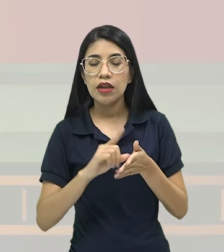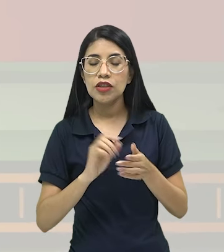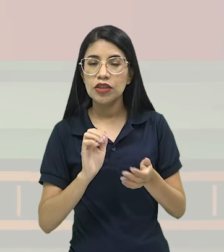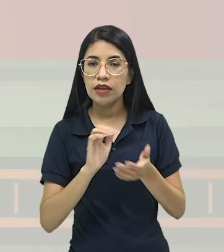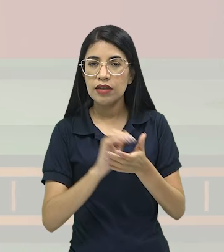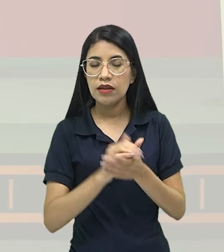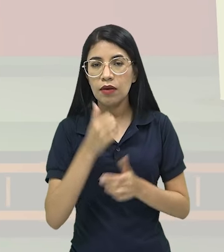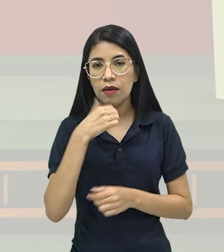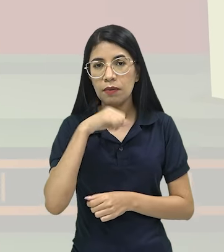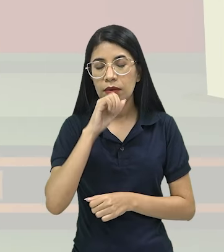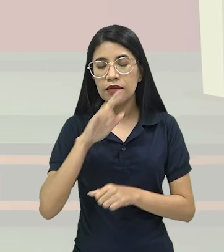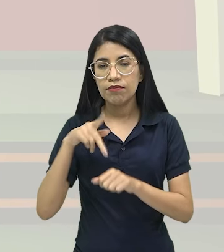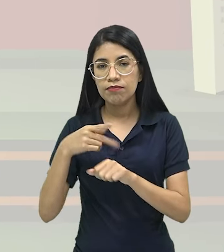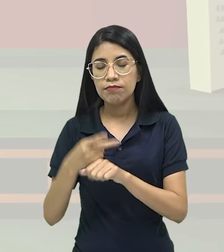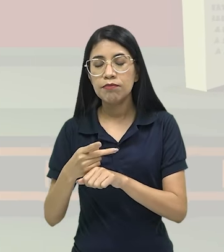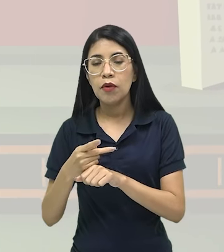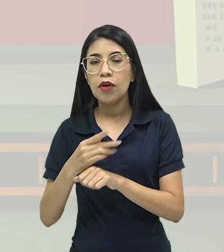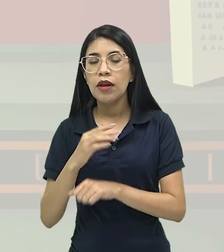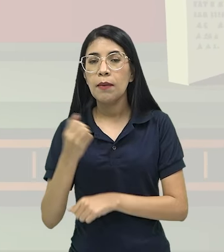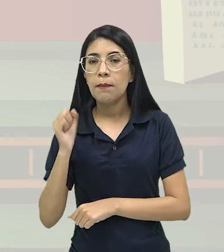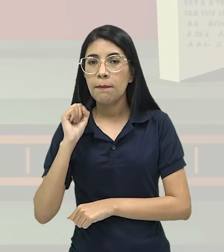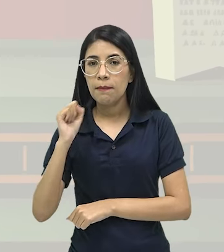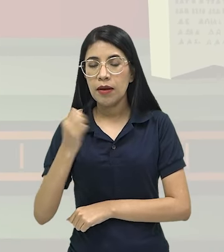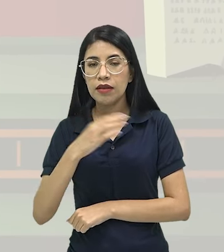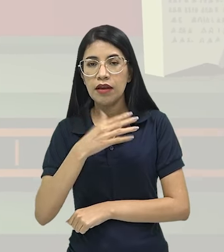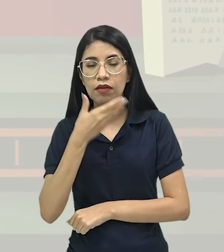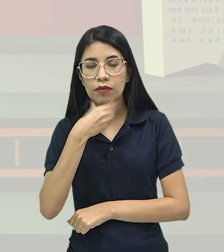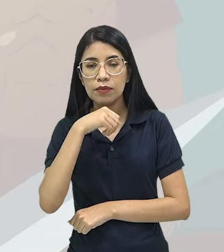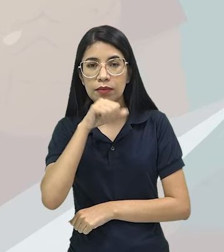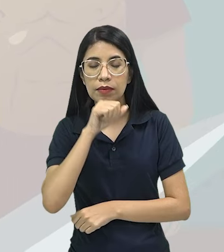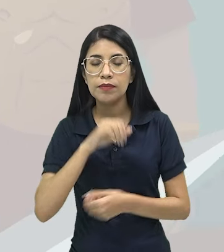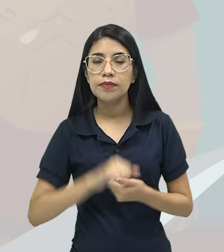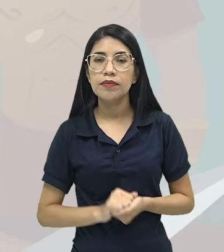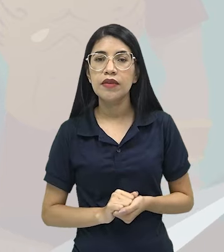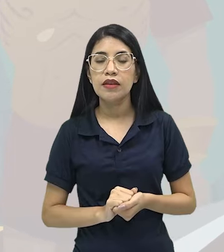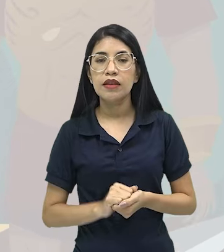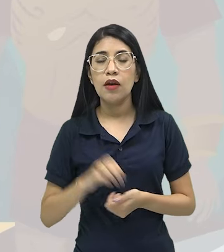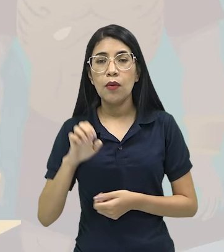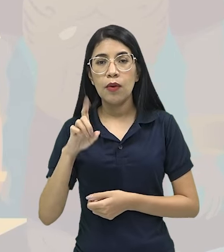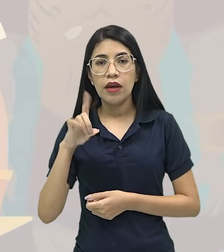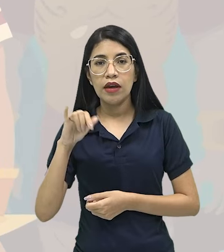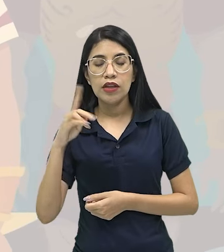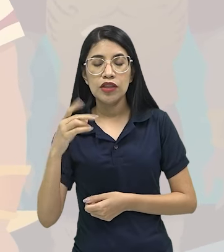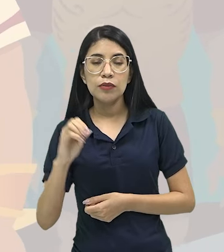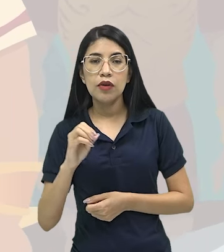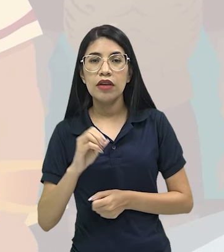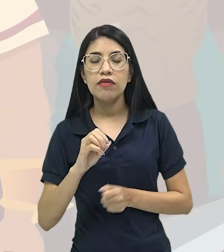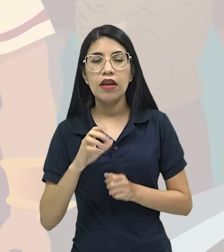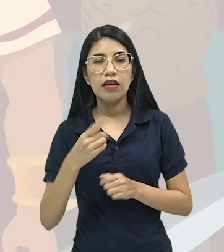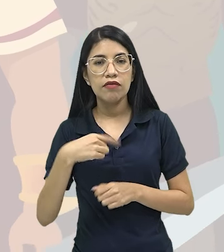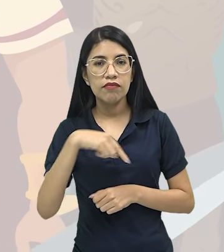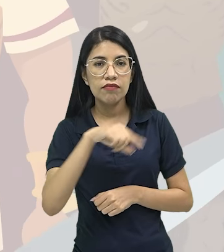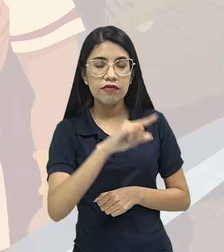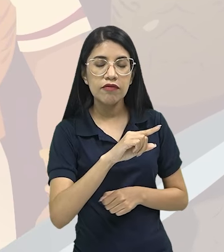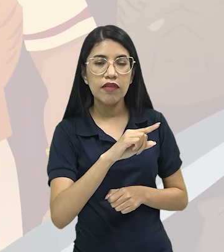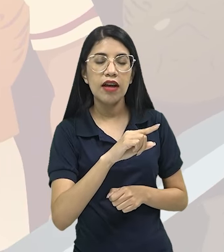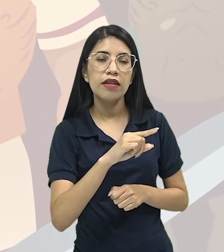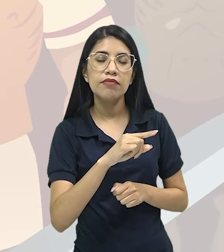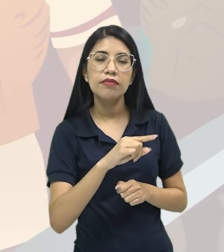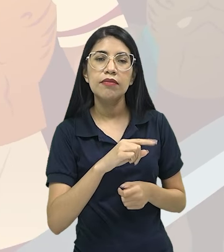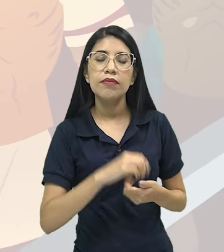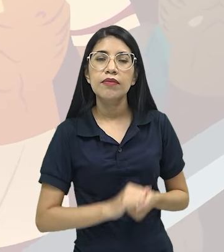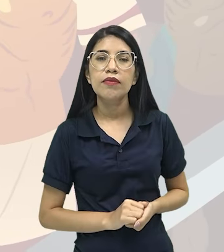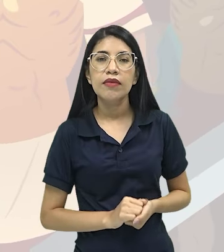pai. A fim de evitar o desastre, Édipo abandona Corinto, e nas suas andanças, Édipo encontra uma comitiva do